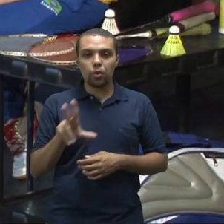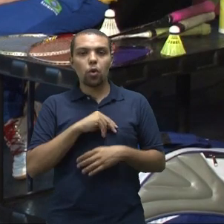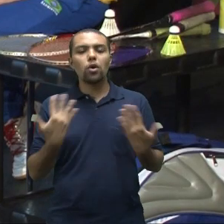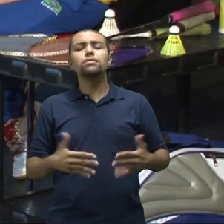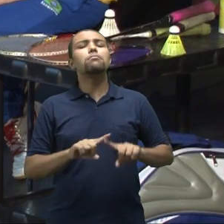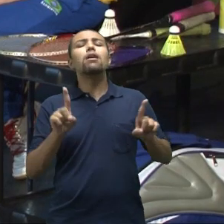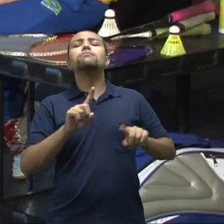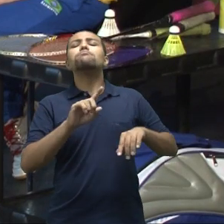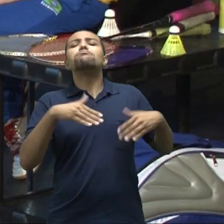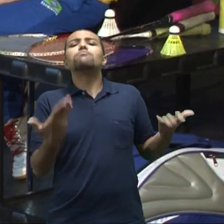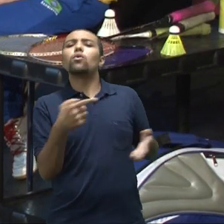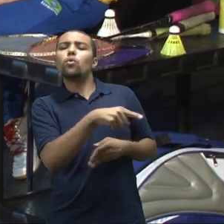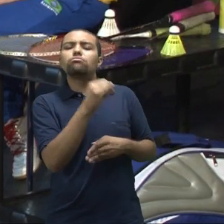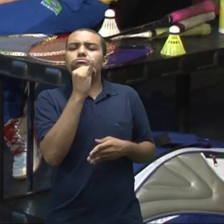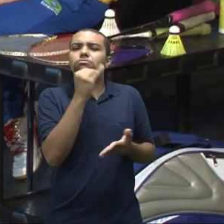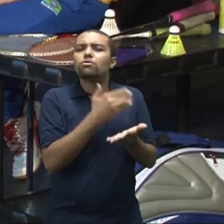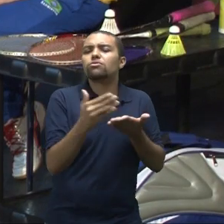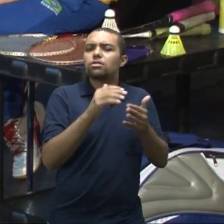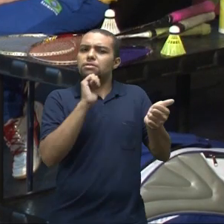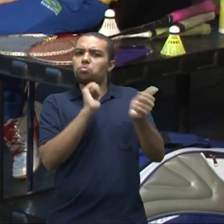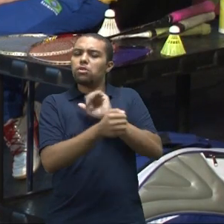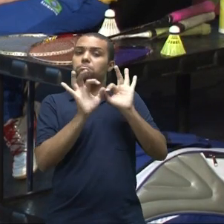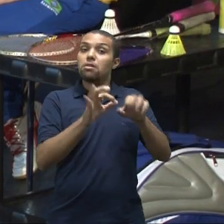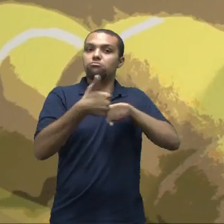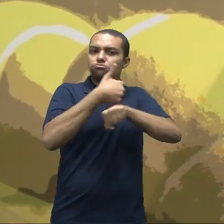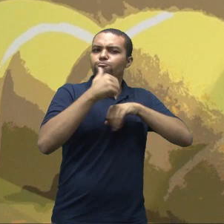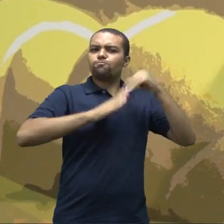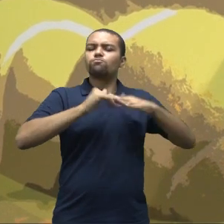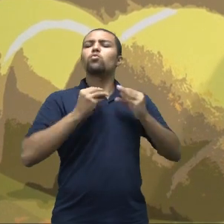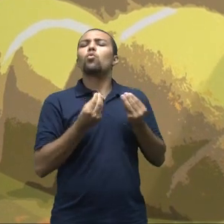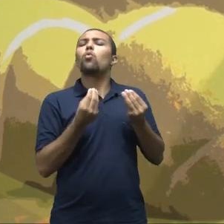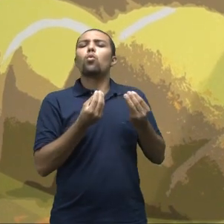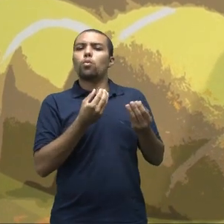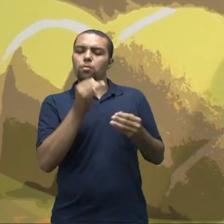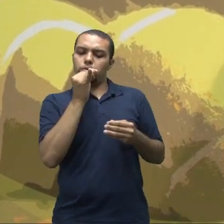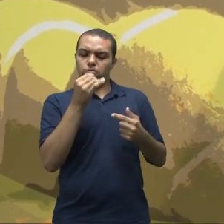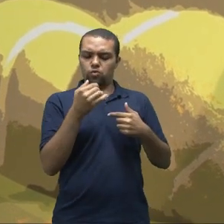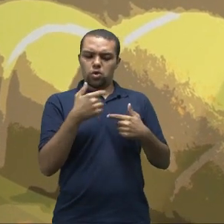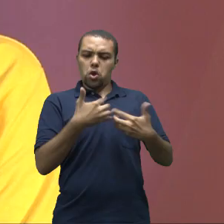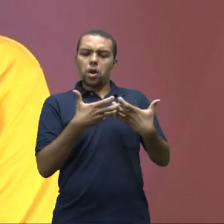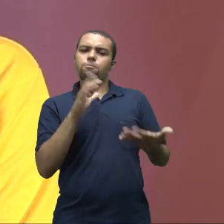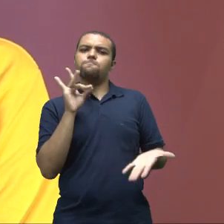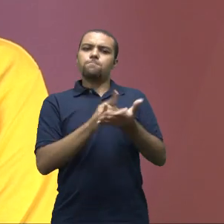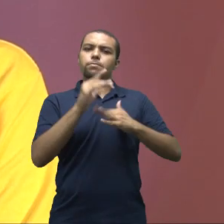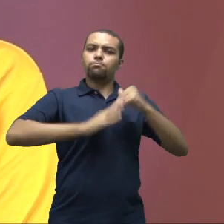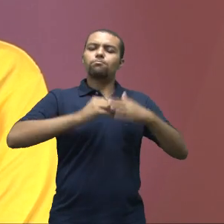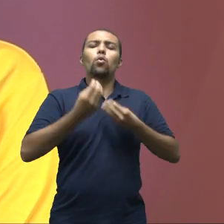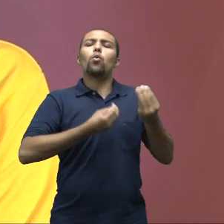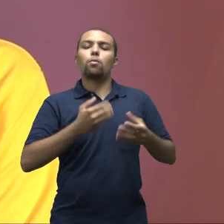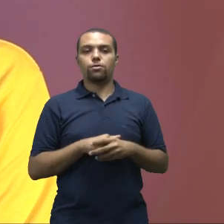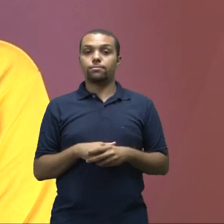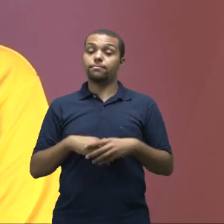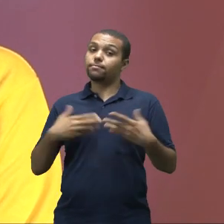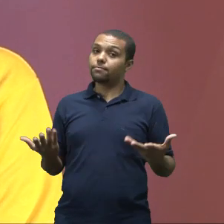né? E quando que você começou a lidar com o esporte como profissional mesmo? Não, quero isso pra minha vida. Como que